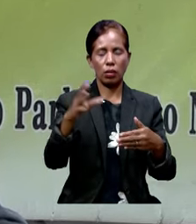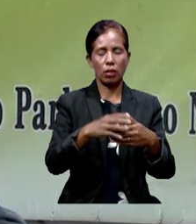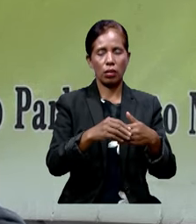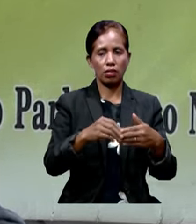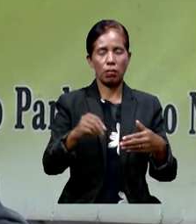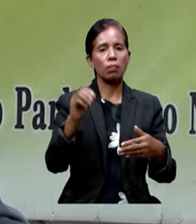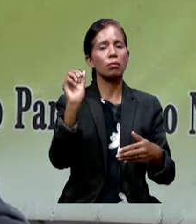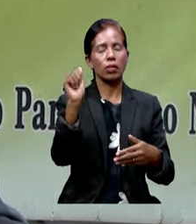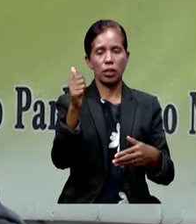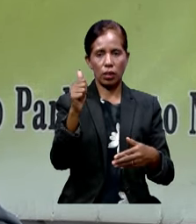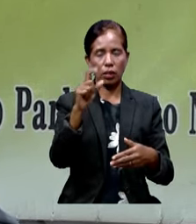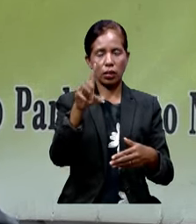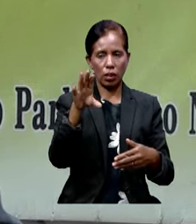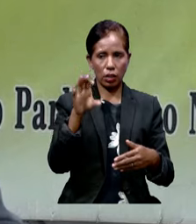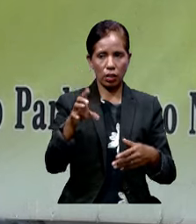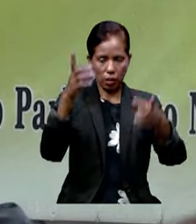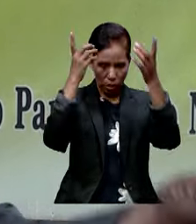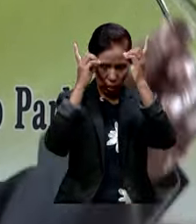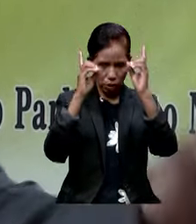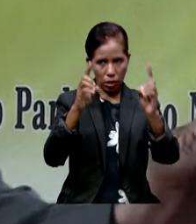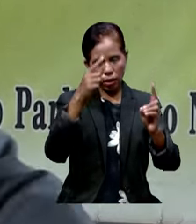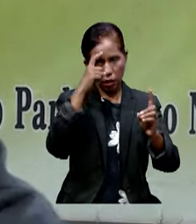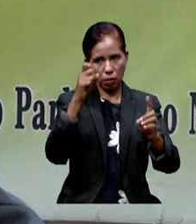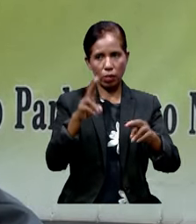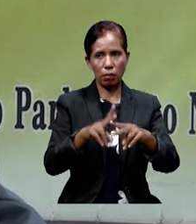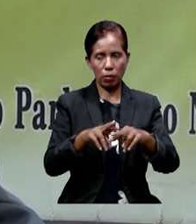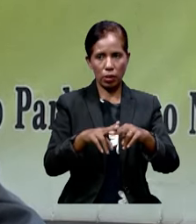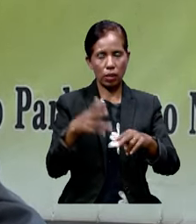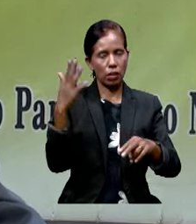dolar ini desizau ni dane tambah masin hatabai